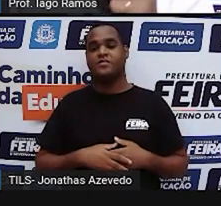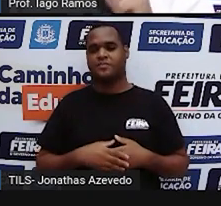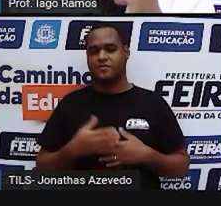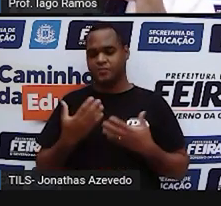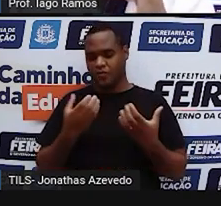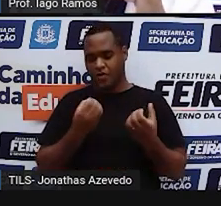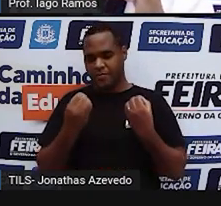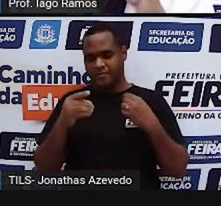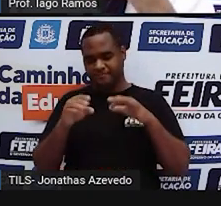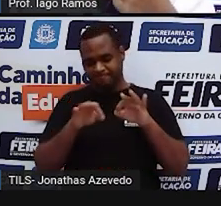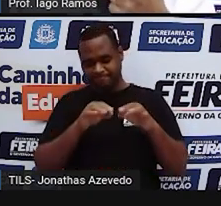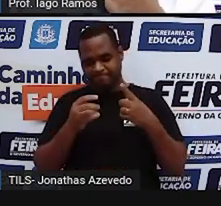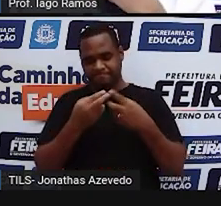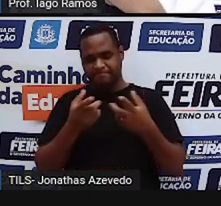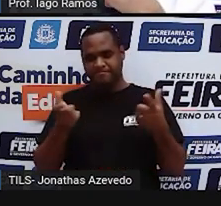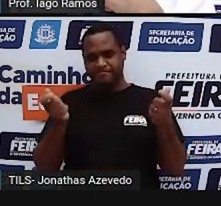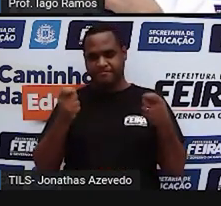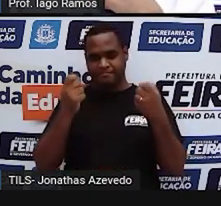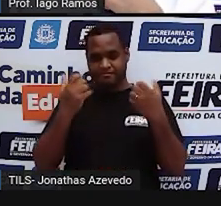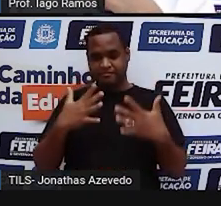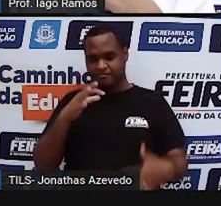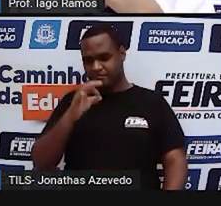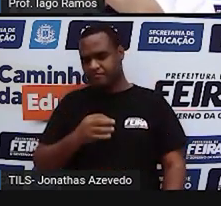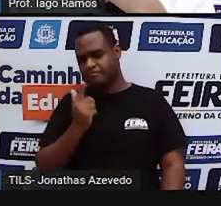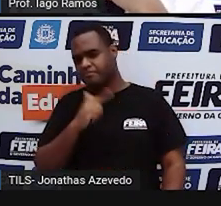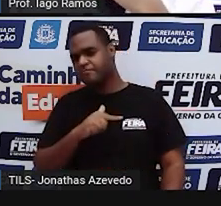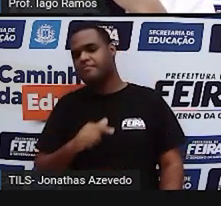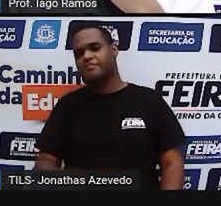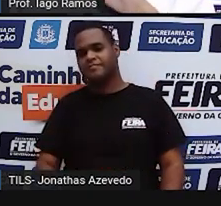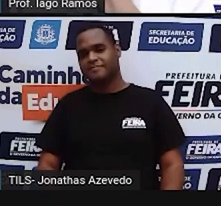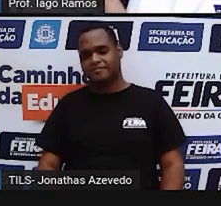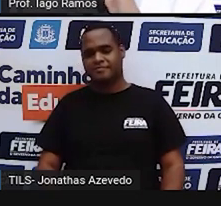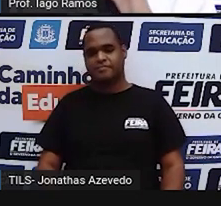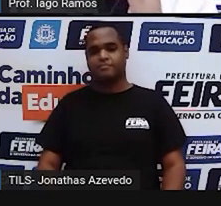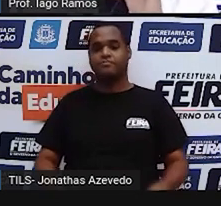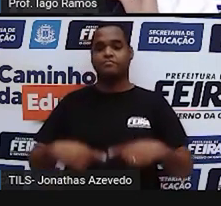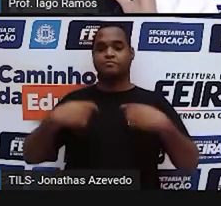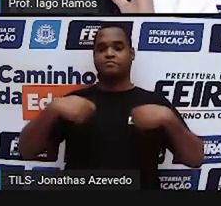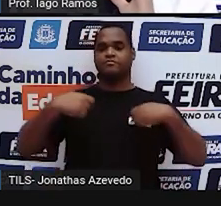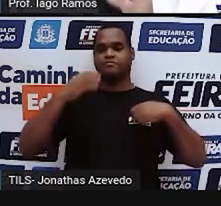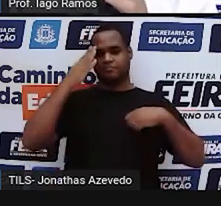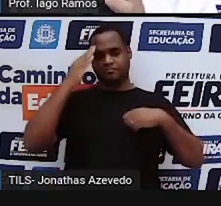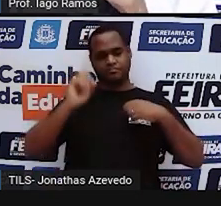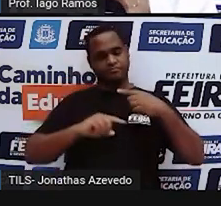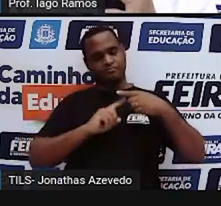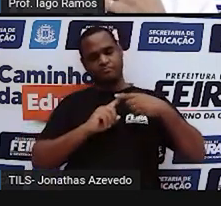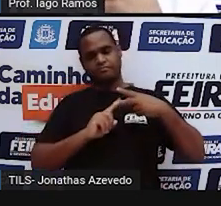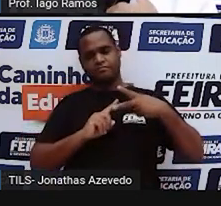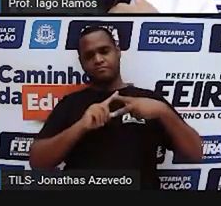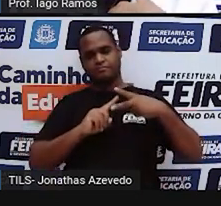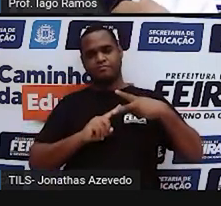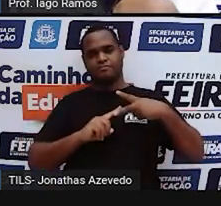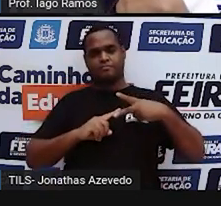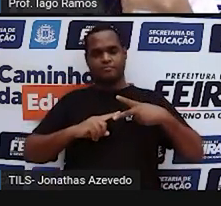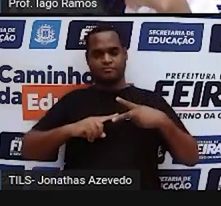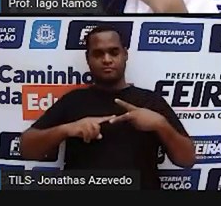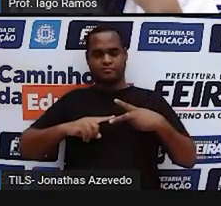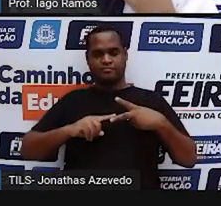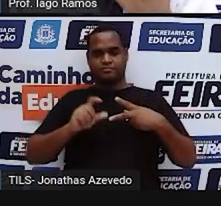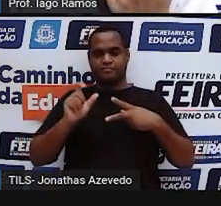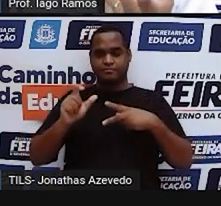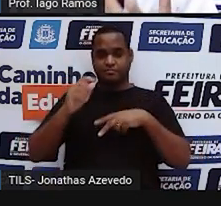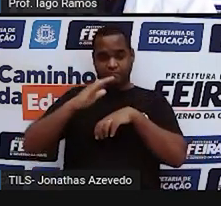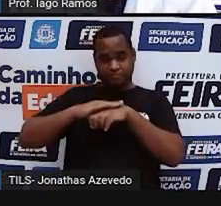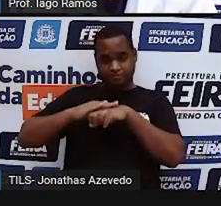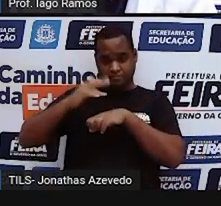a gente vai fazer para entender o porquê que esse truque dá certo a gente precisa entender duas coisas para quem vai